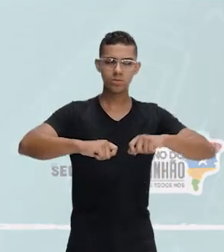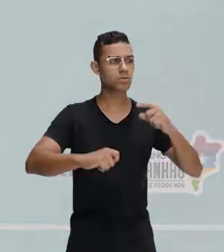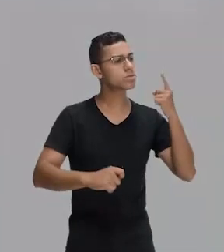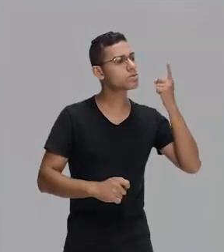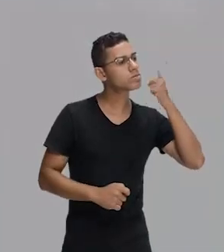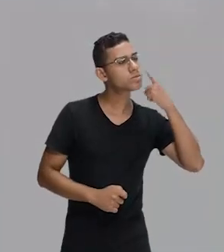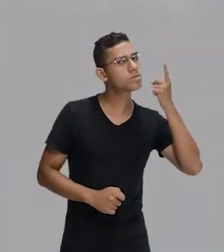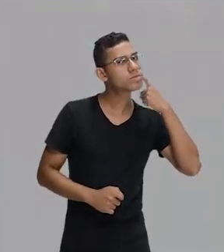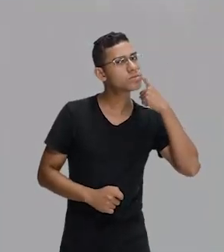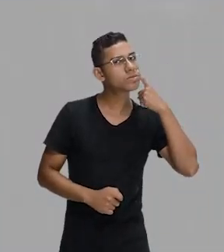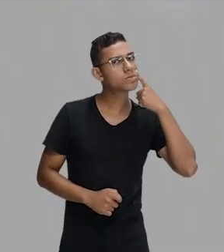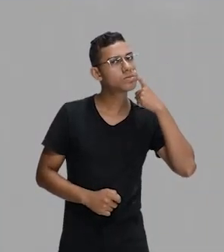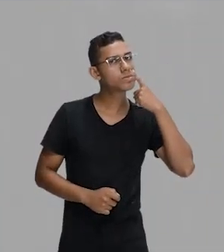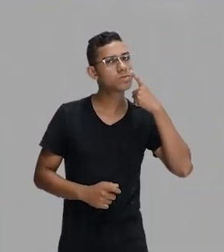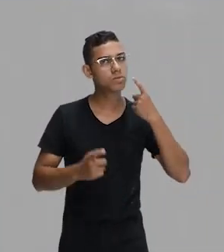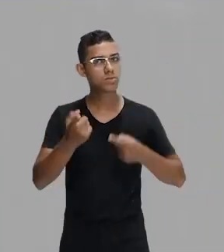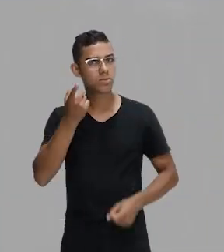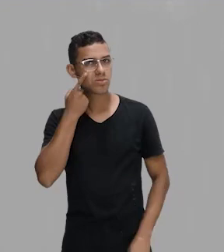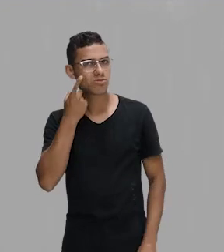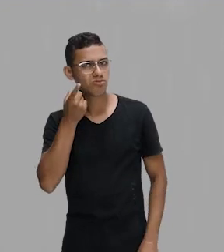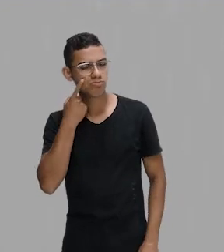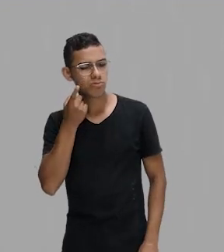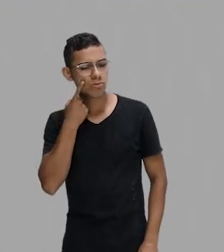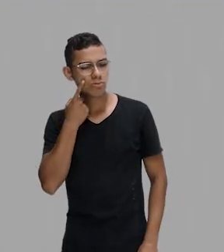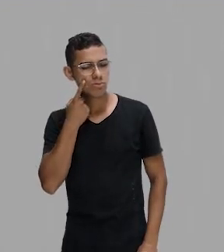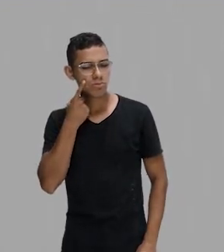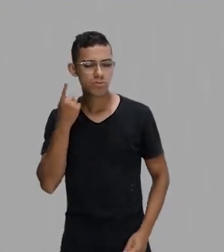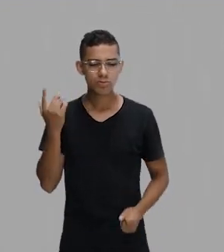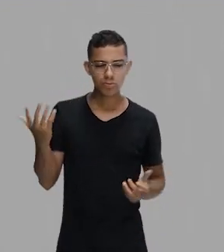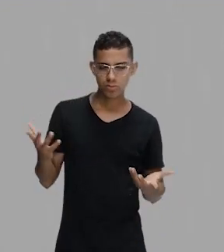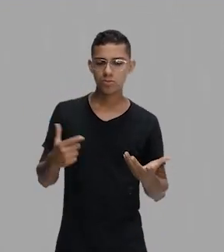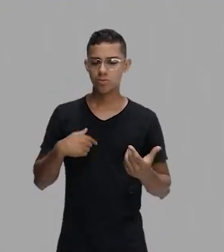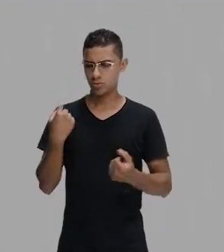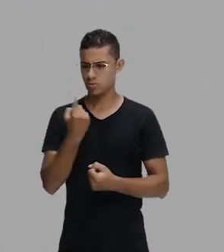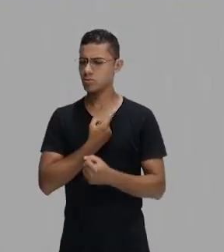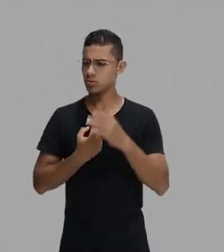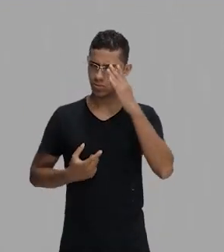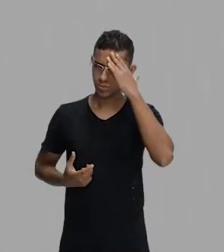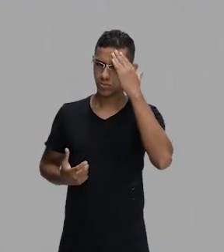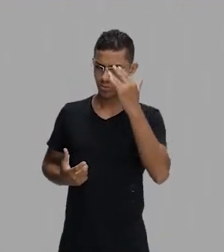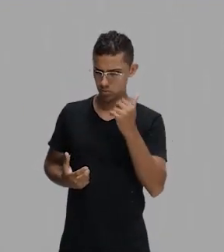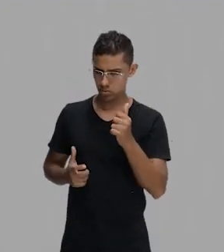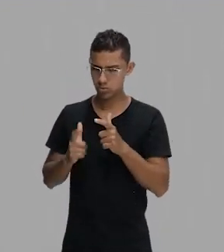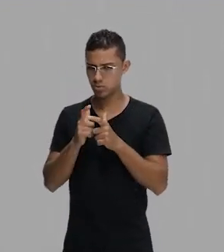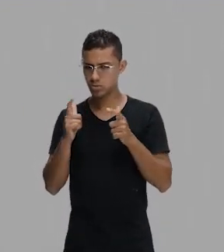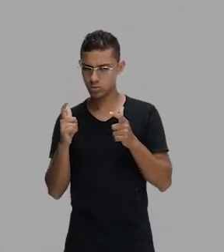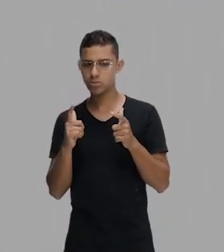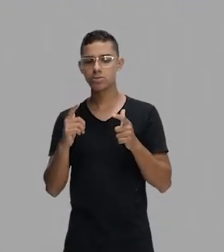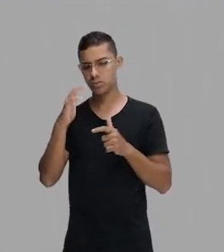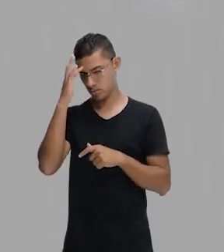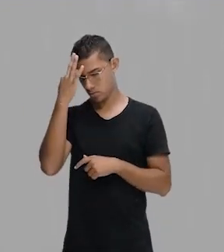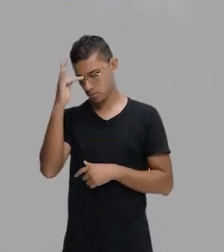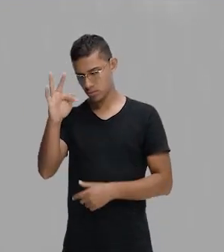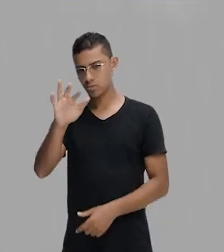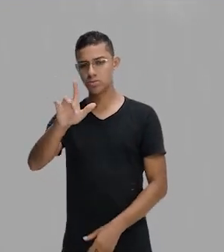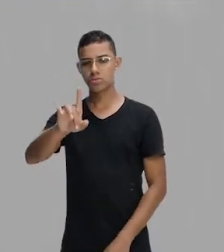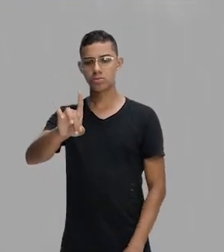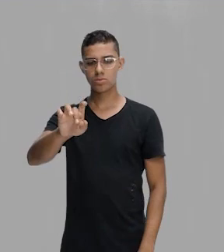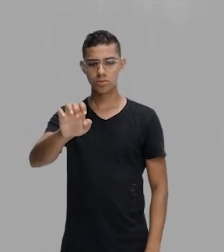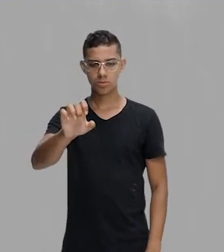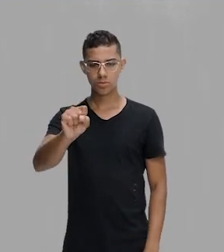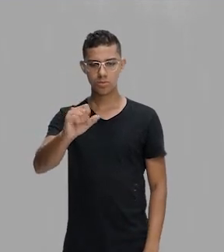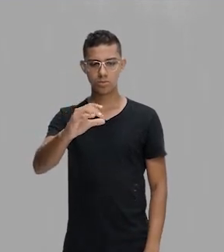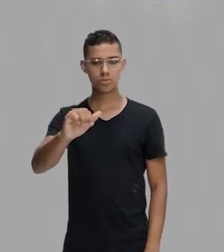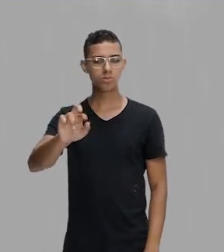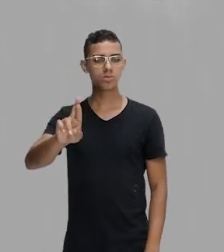dúvida. Bom, nós sabemos muito bem que uma das grandes obras do nosso filósofo aqui tratado na